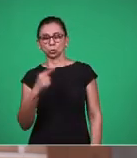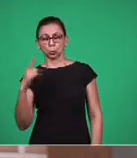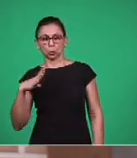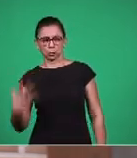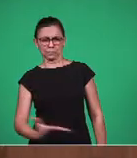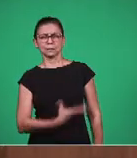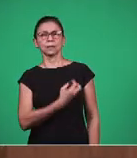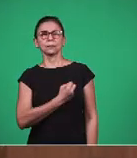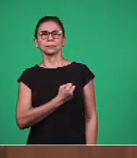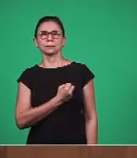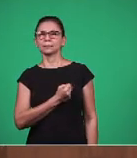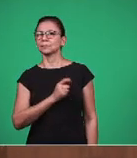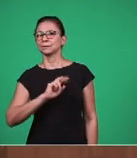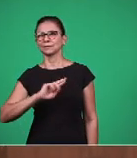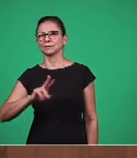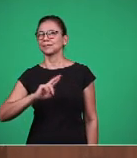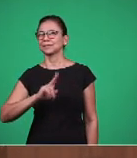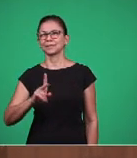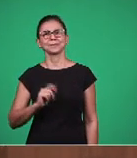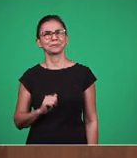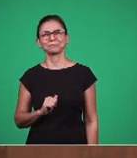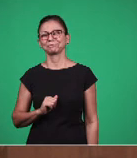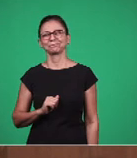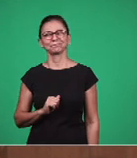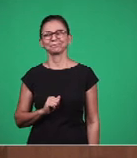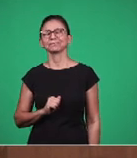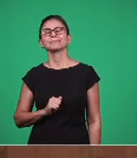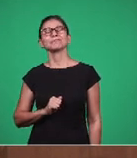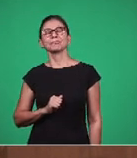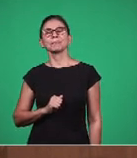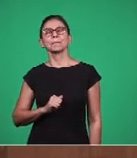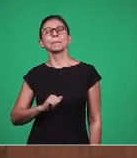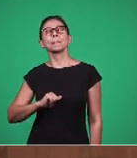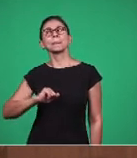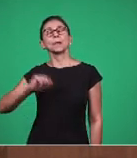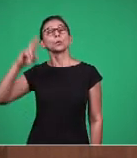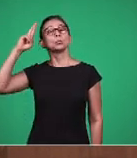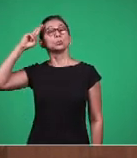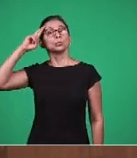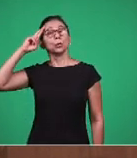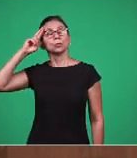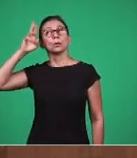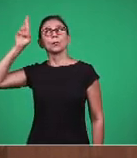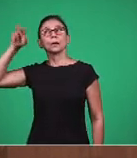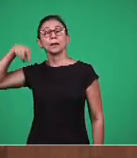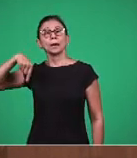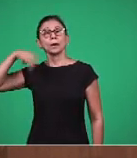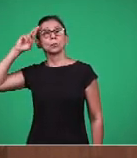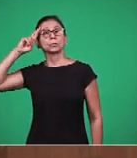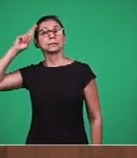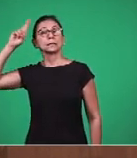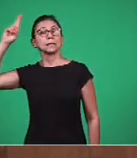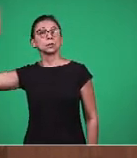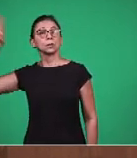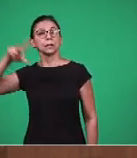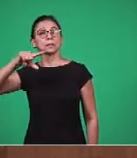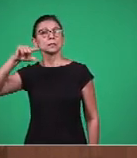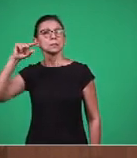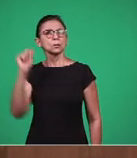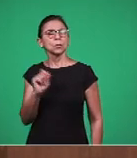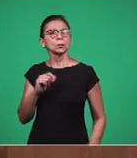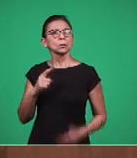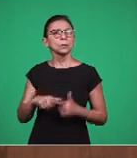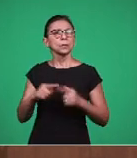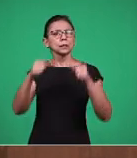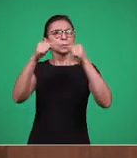foi escolhido. O escolhido, ele se identifica com o fogo, com a presença do